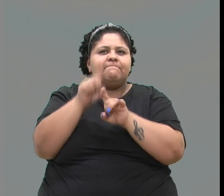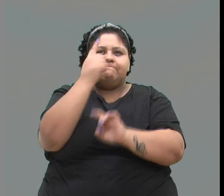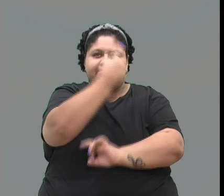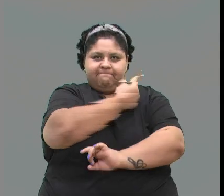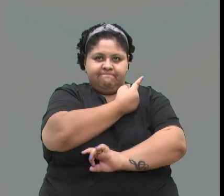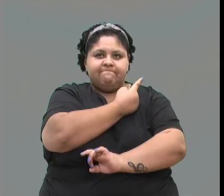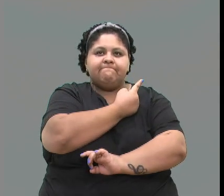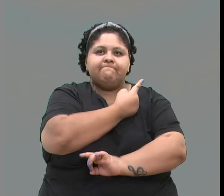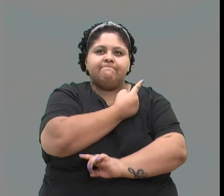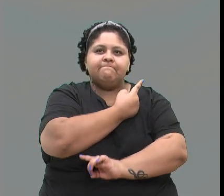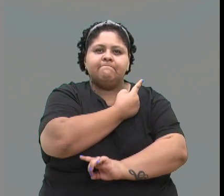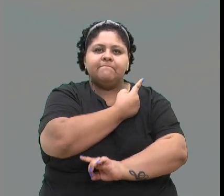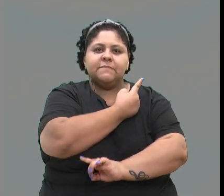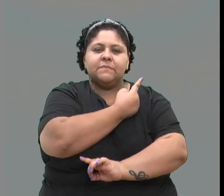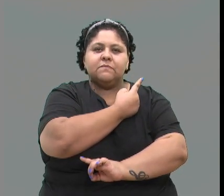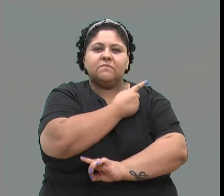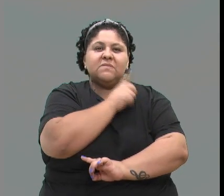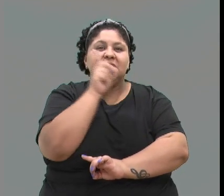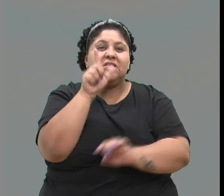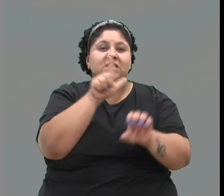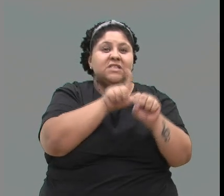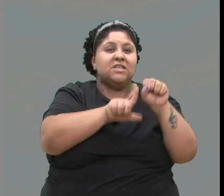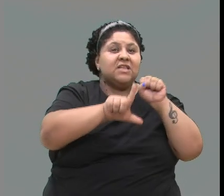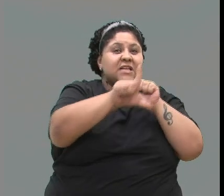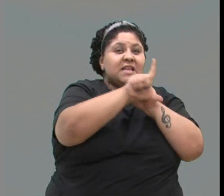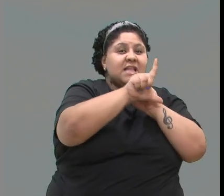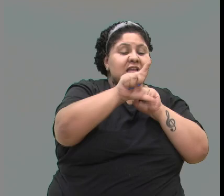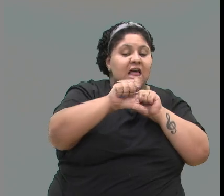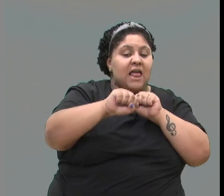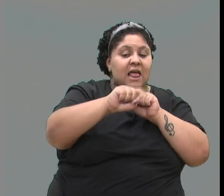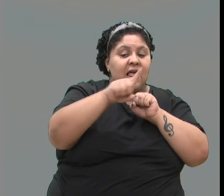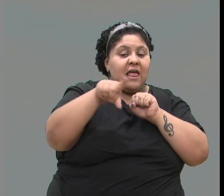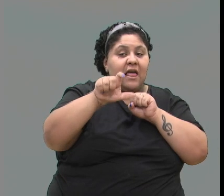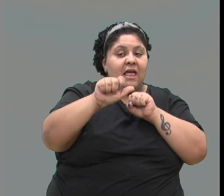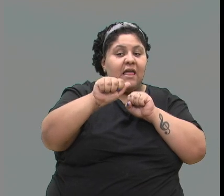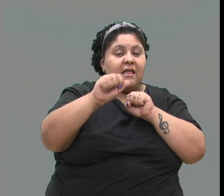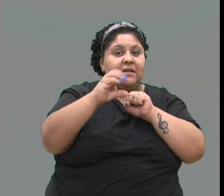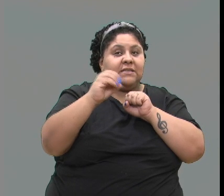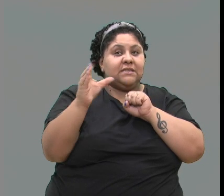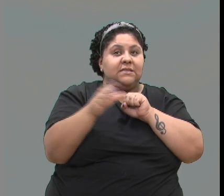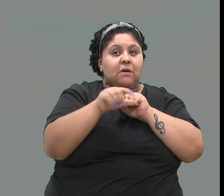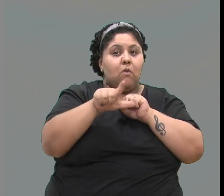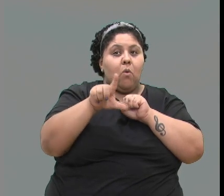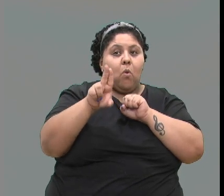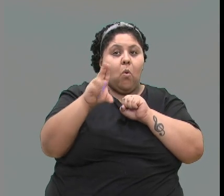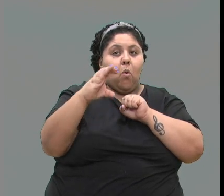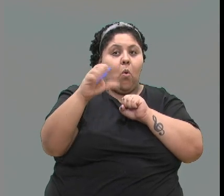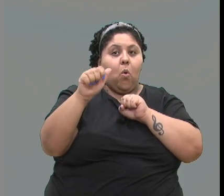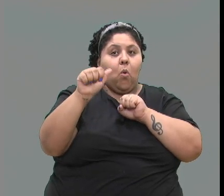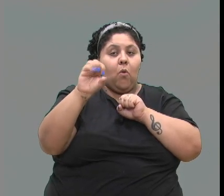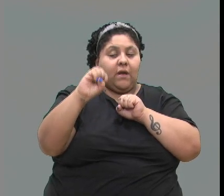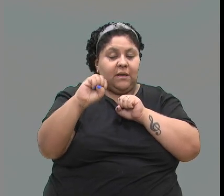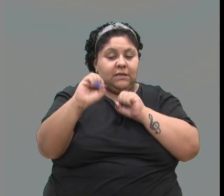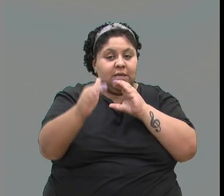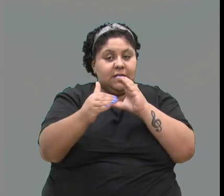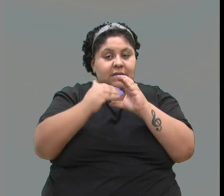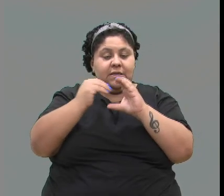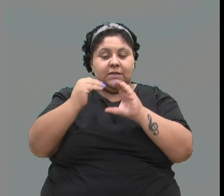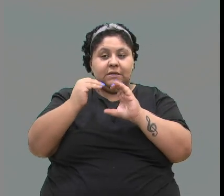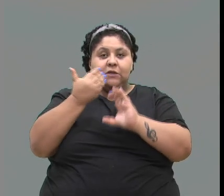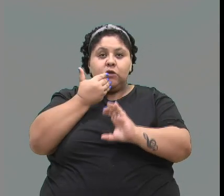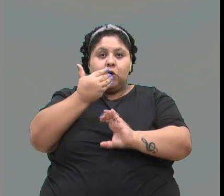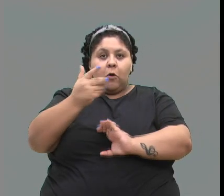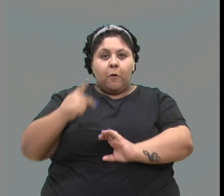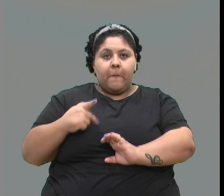essa aí. Elas são lá do loteamento São Lucas. Então, nós recebemos aí o pedido do pastor